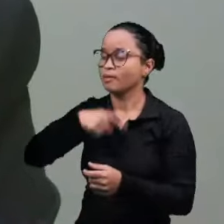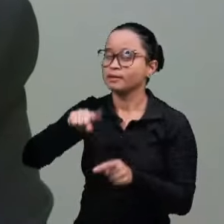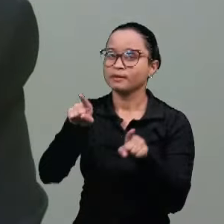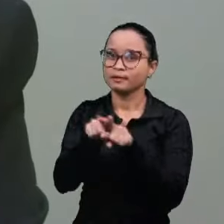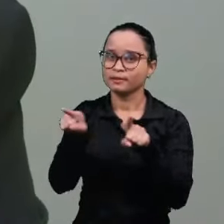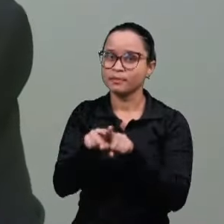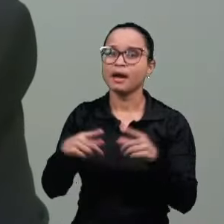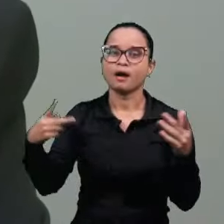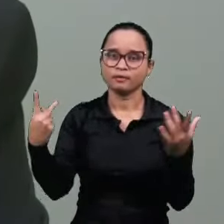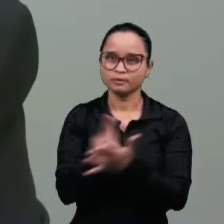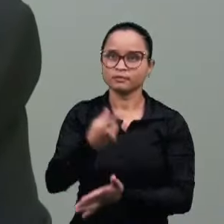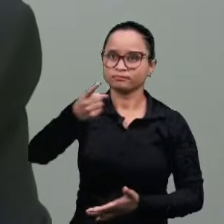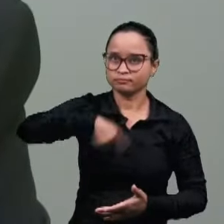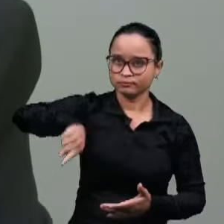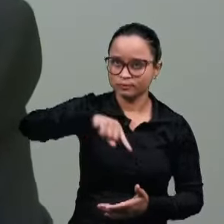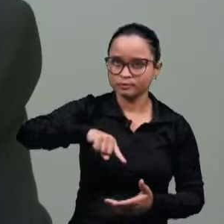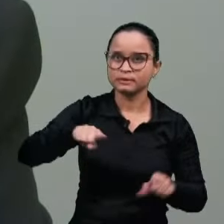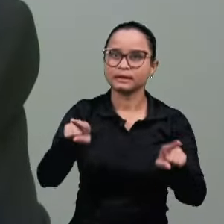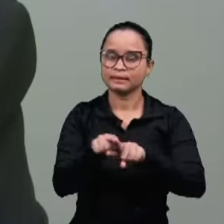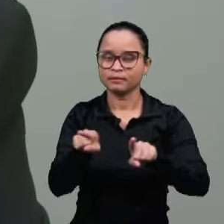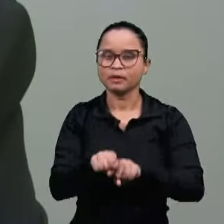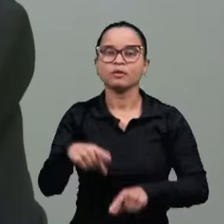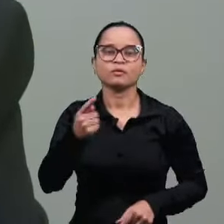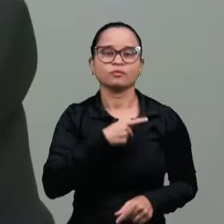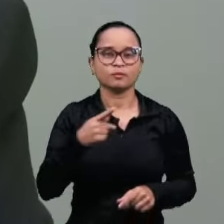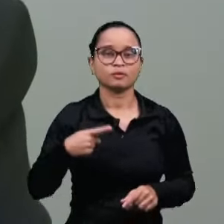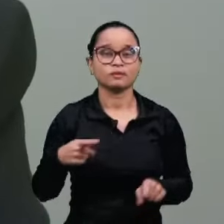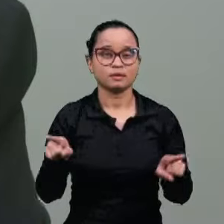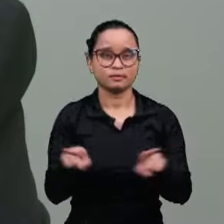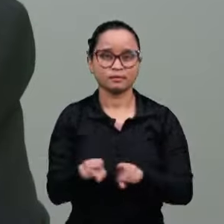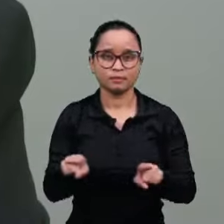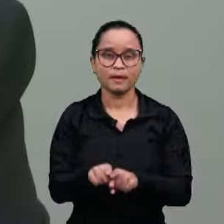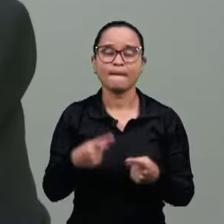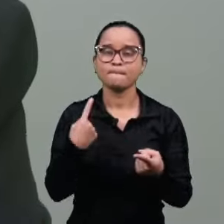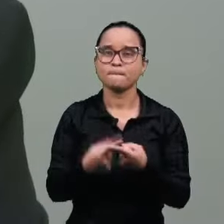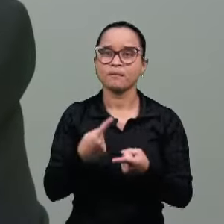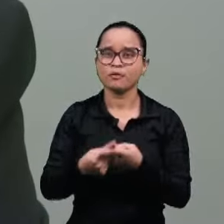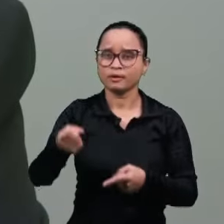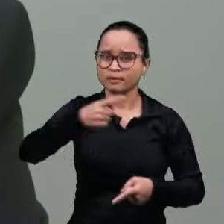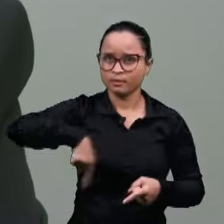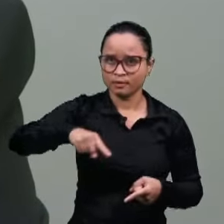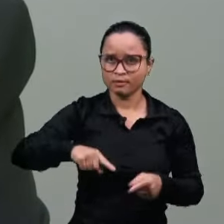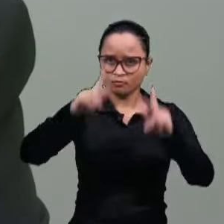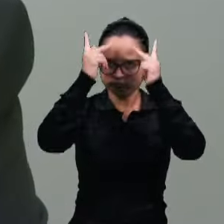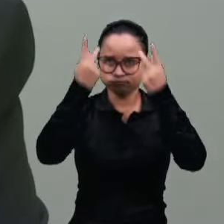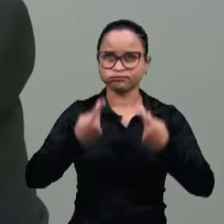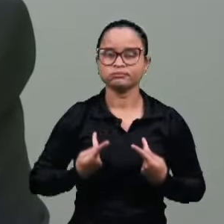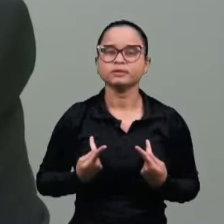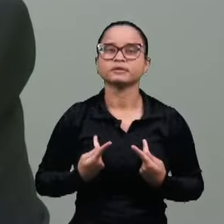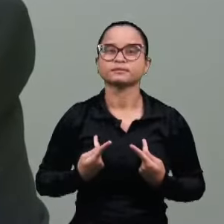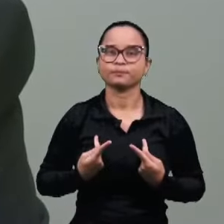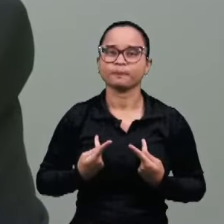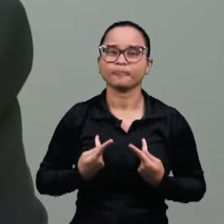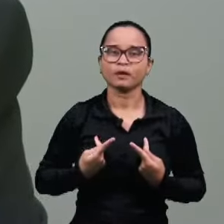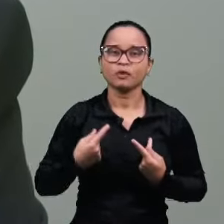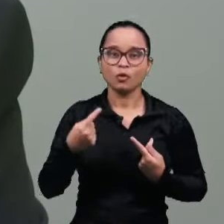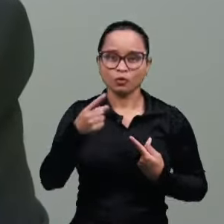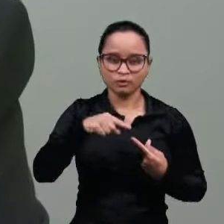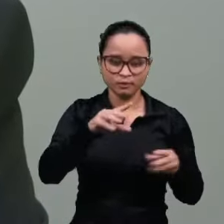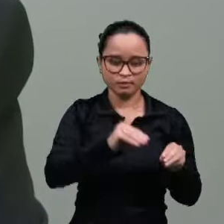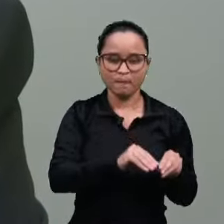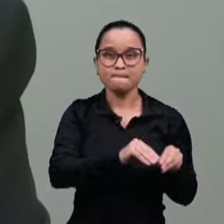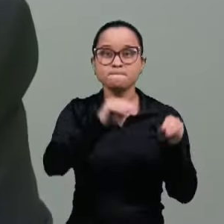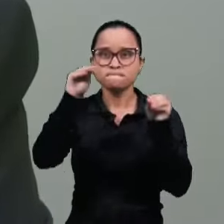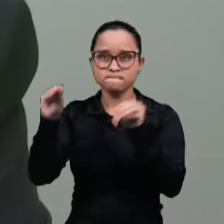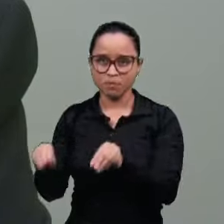acontece conosco, né? Tenho certeza que com os pastores também, porque todos nós somos humanos. Quando a gente muda de um lugar para o outro,